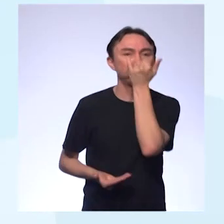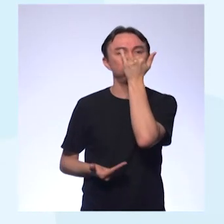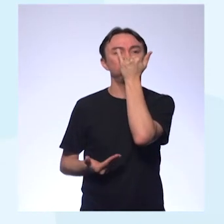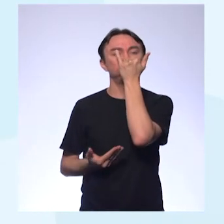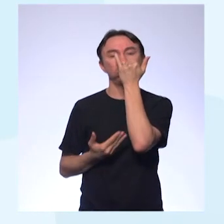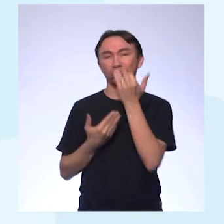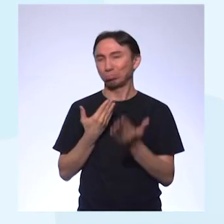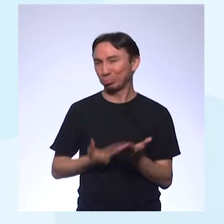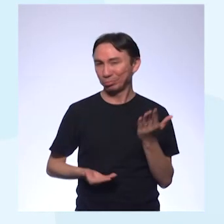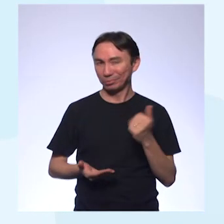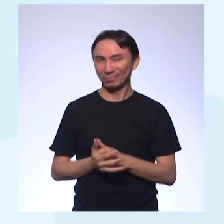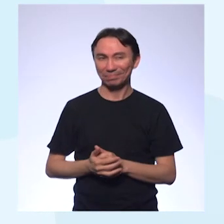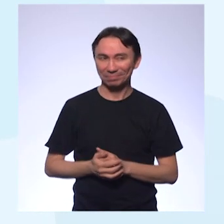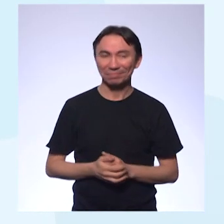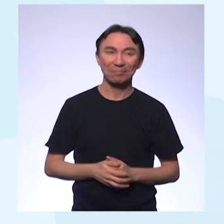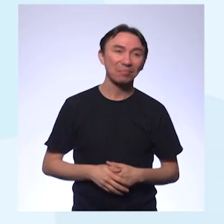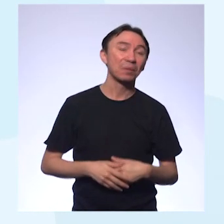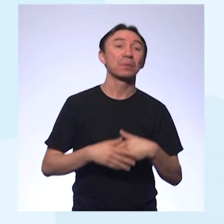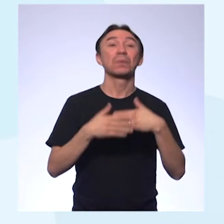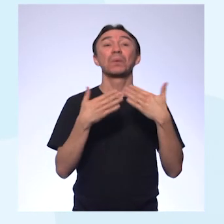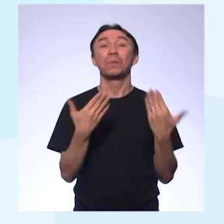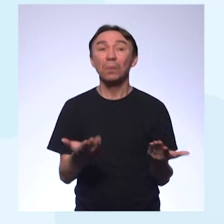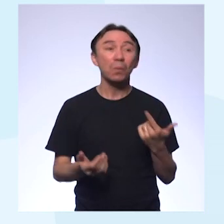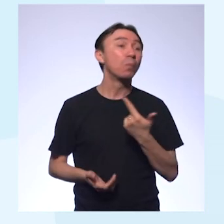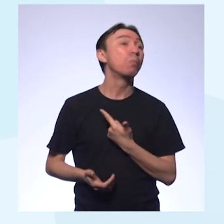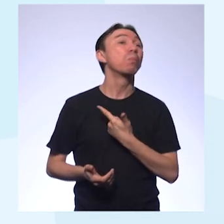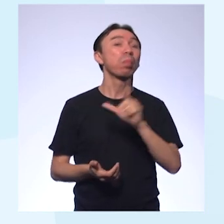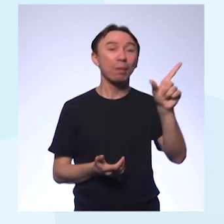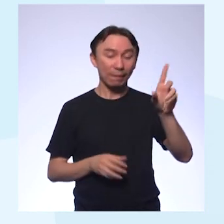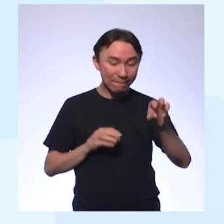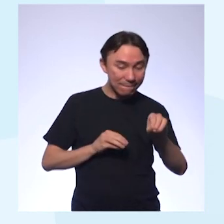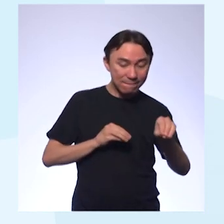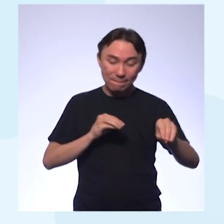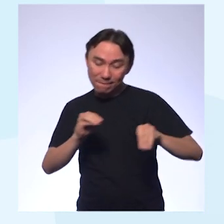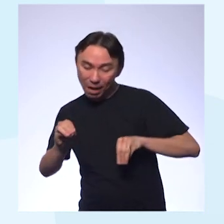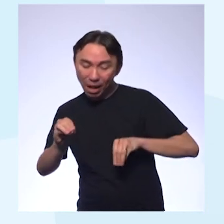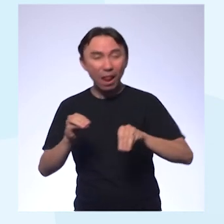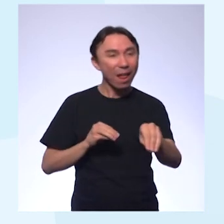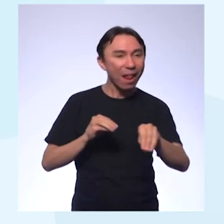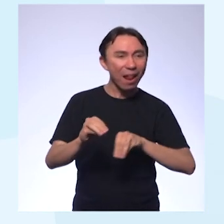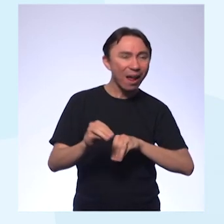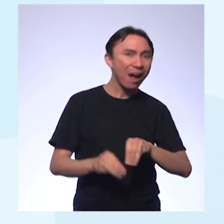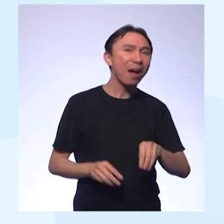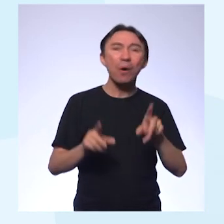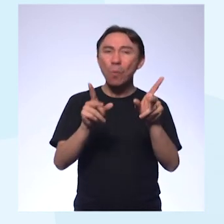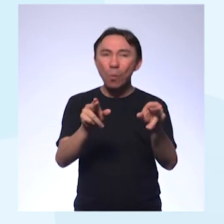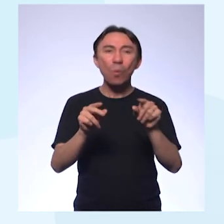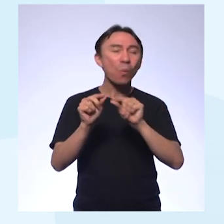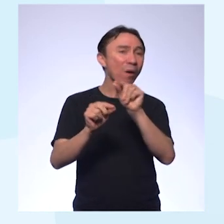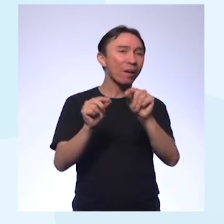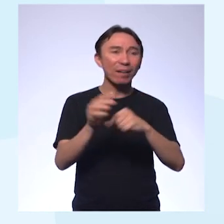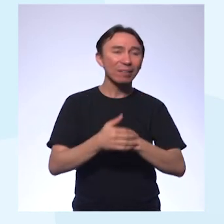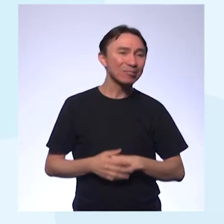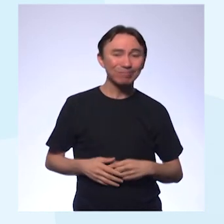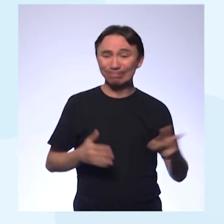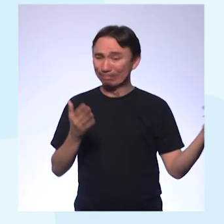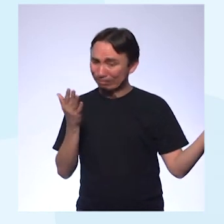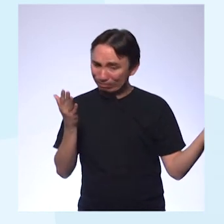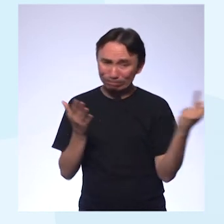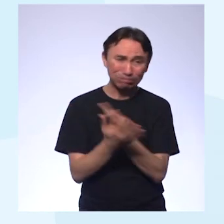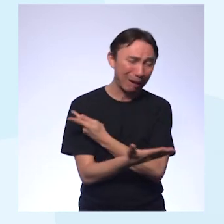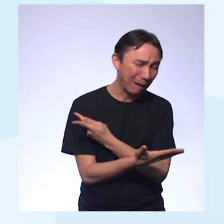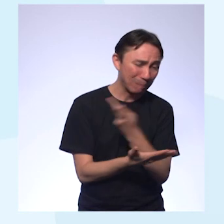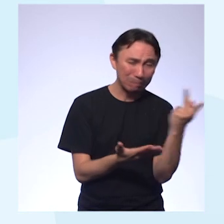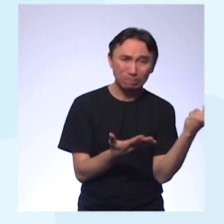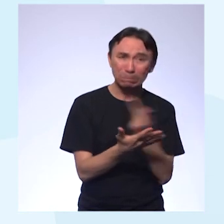tela. Outras o quê? Outras jogadas, né? Seriam como uma peça jogada erradamente no tabuleiro